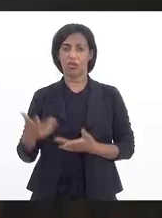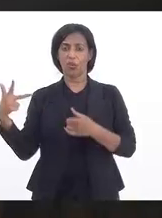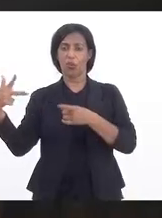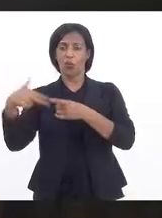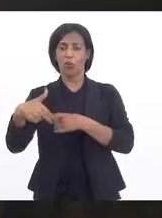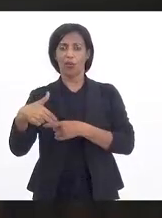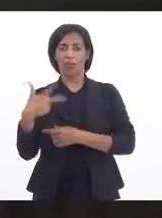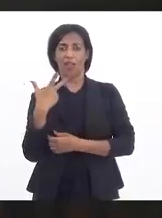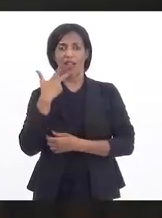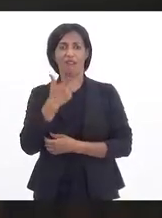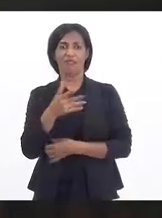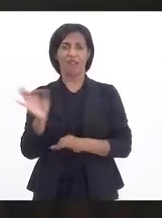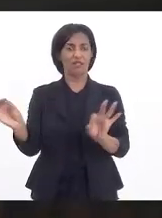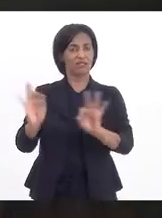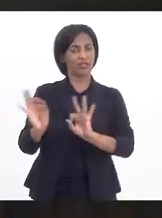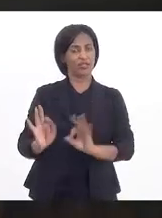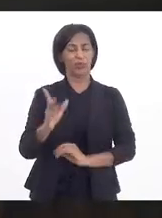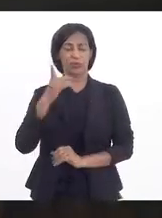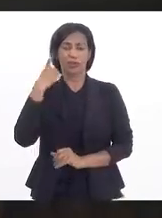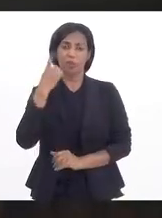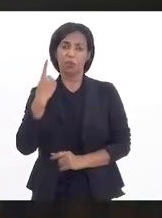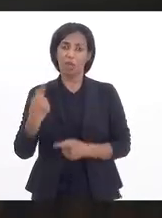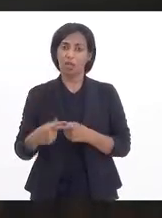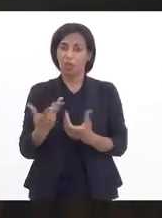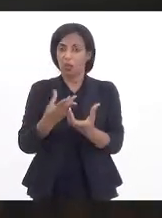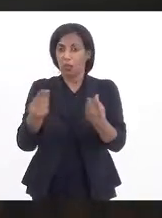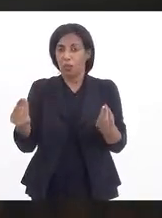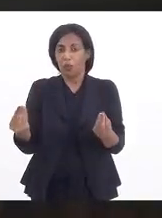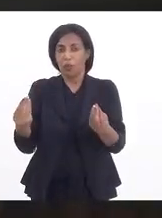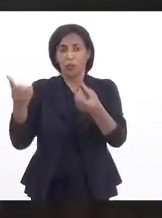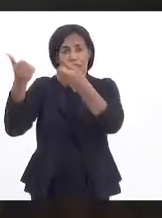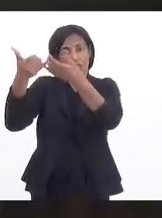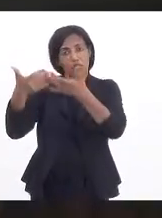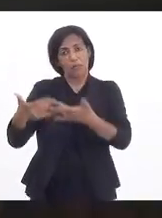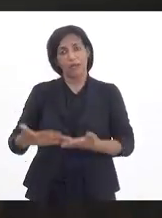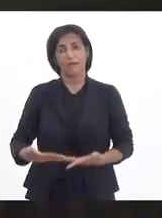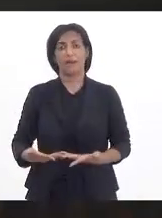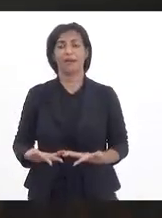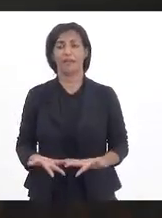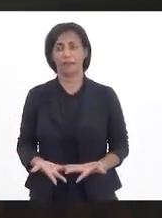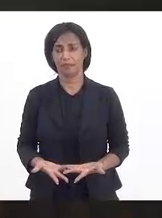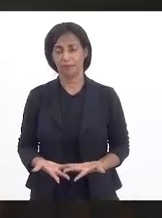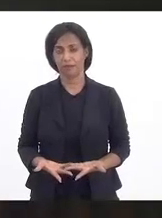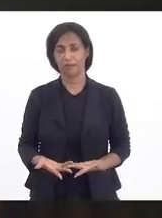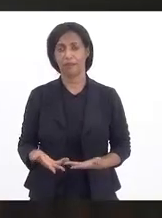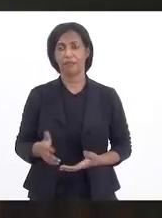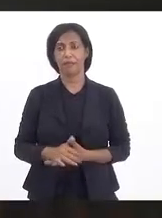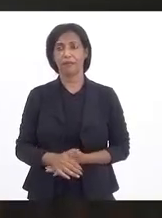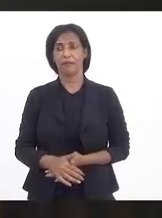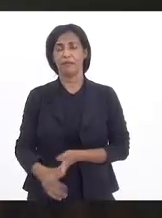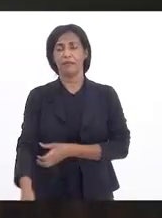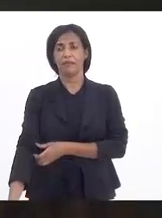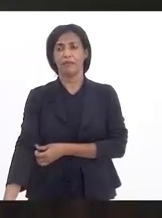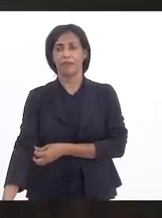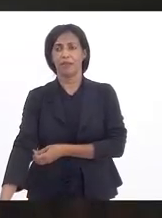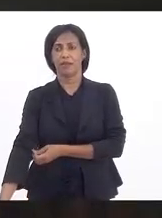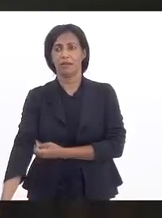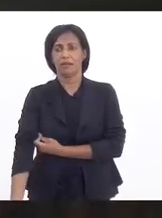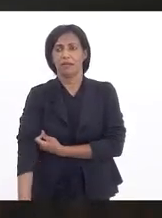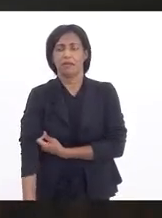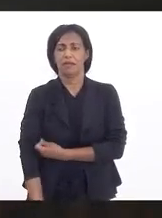fala de nenhum dos deputados deputados Por que muitos querem explicar e justificar a sua é